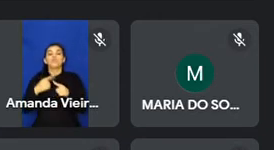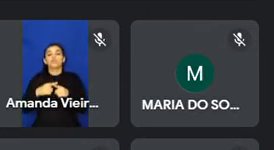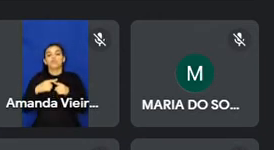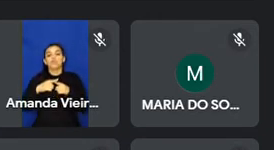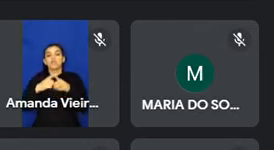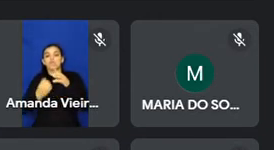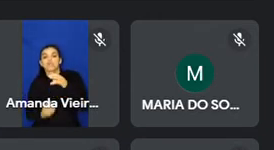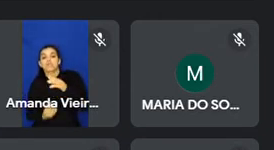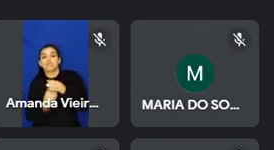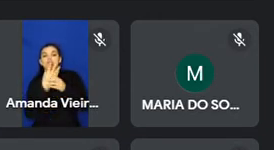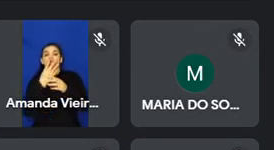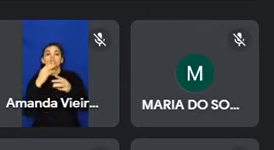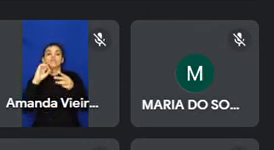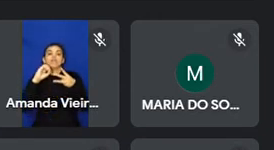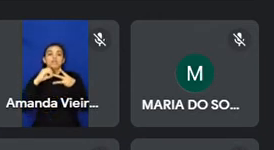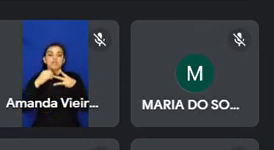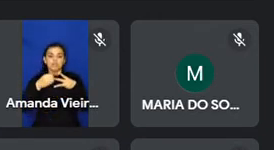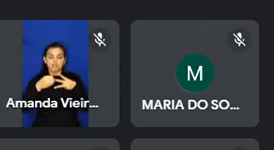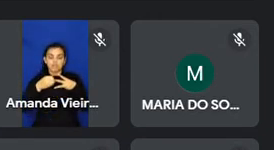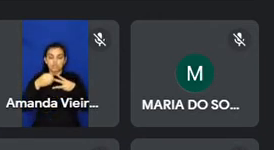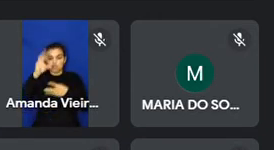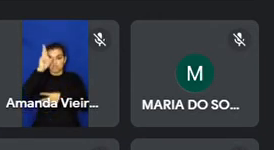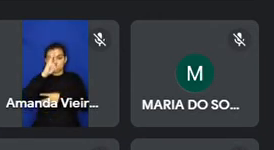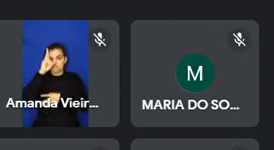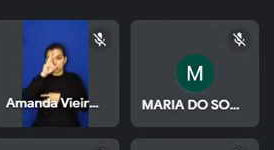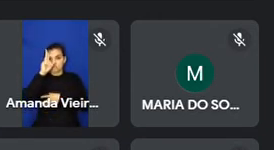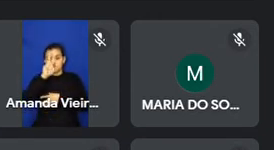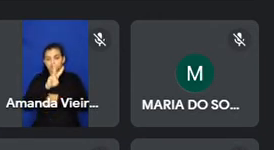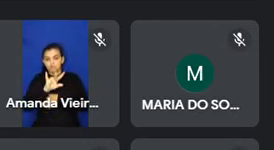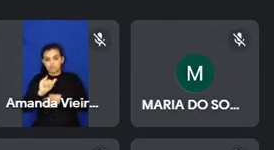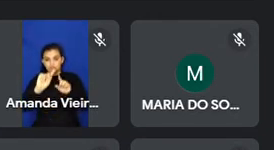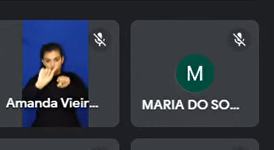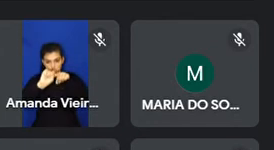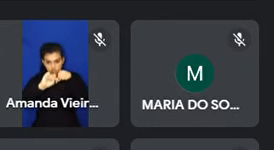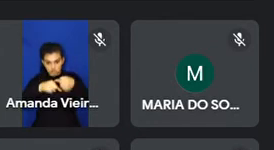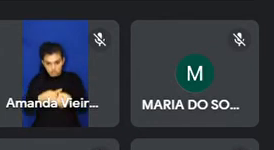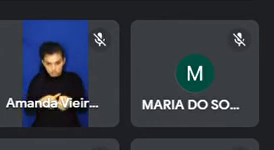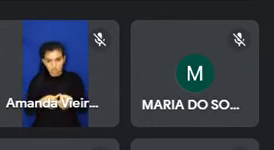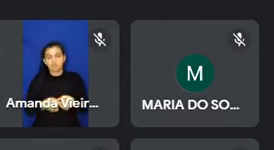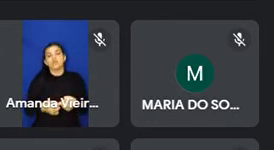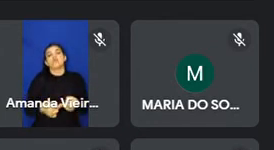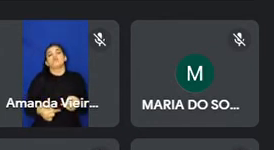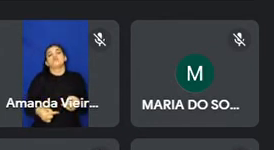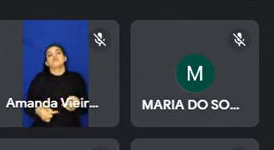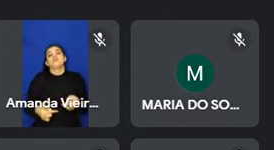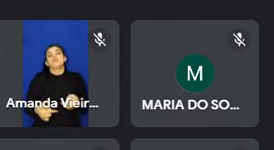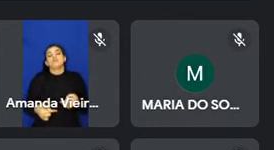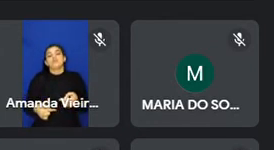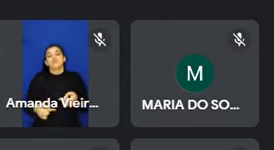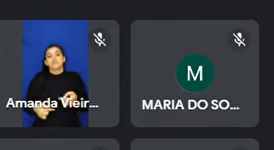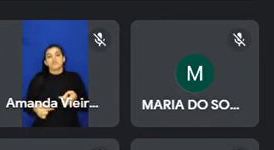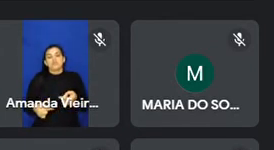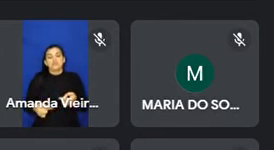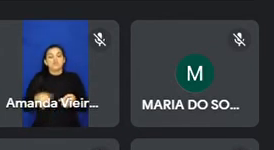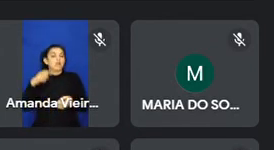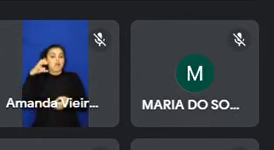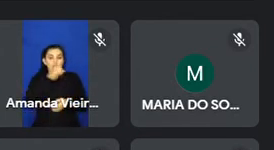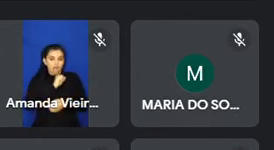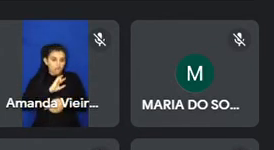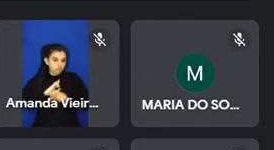na próxima vez que eu venha a ter contato com esse antígeno, eu já consiga responder a ele de forma bem mais rápida e bem